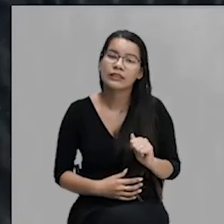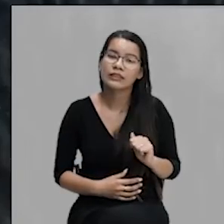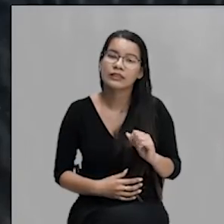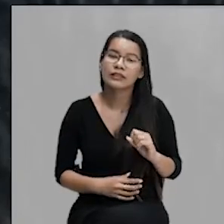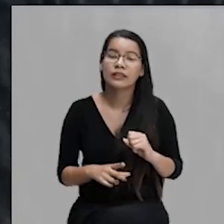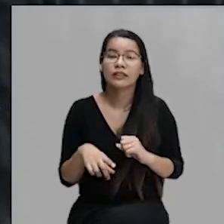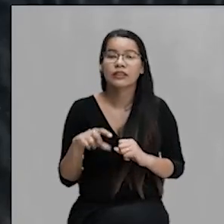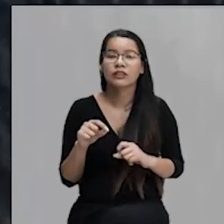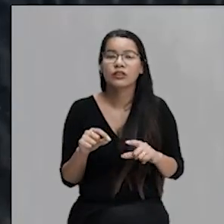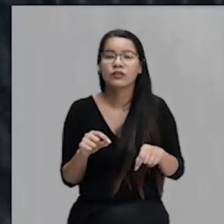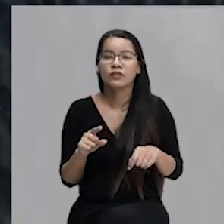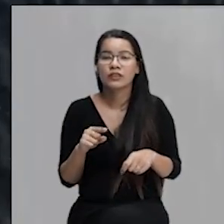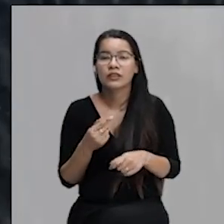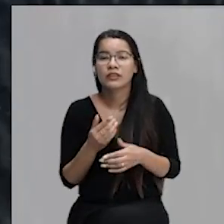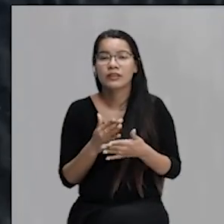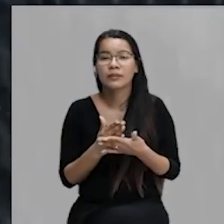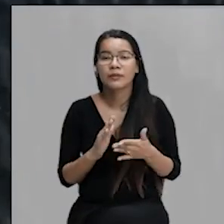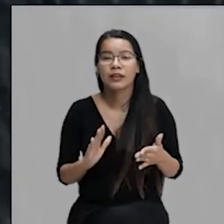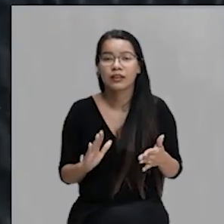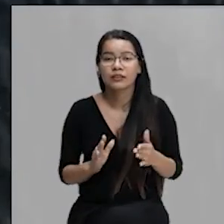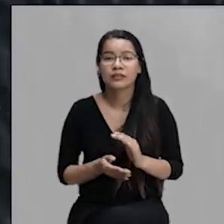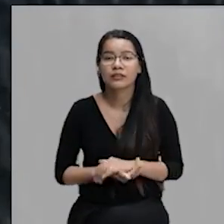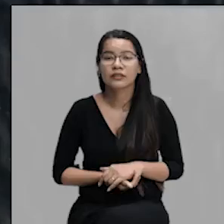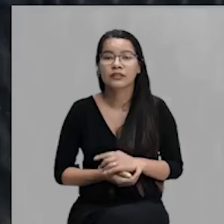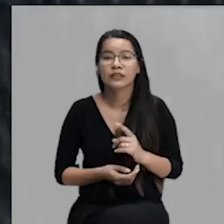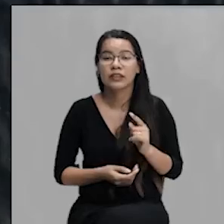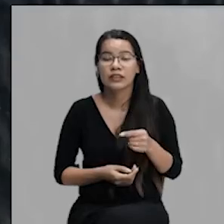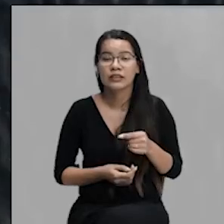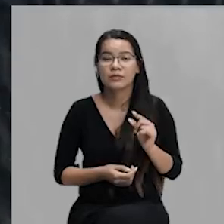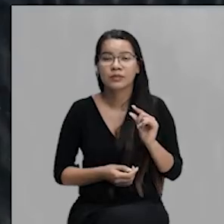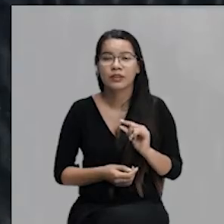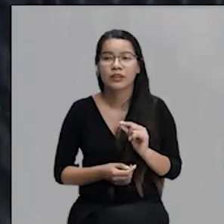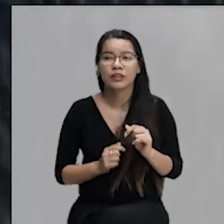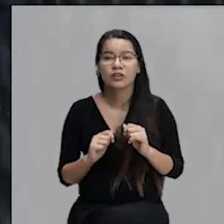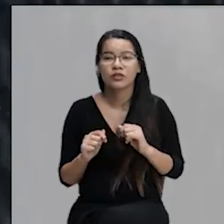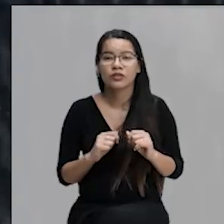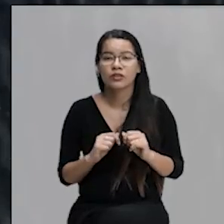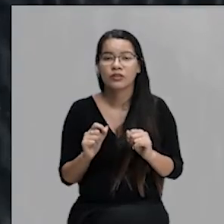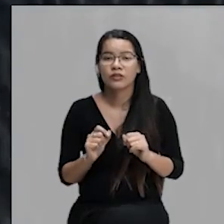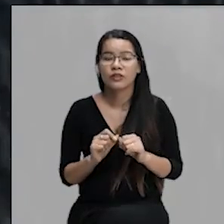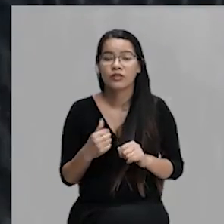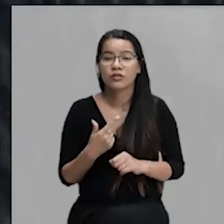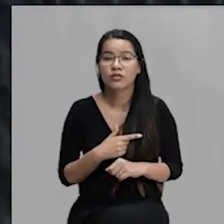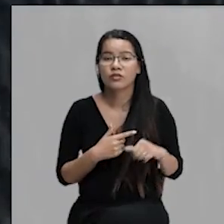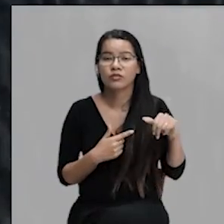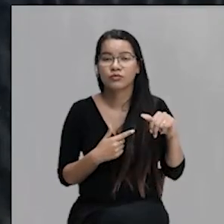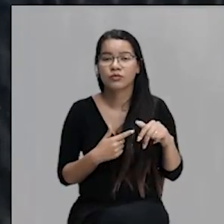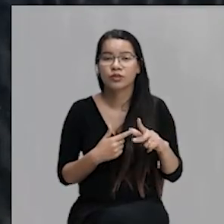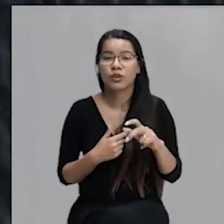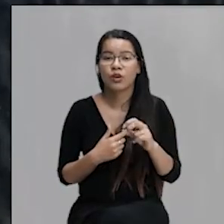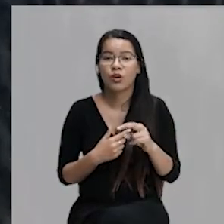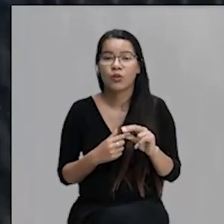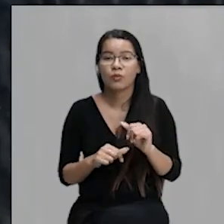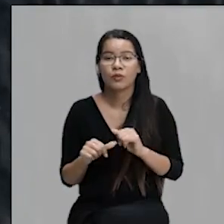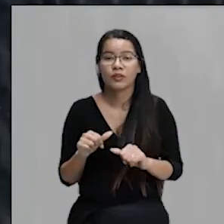plástico, o que é papel, o que é material orgânico, não orgânico. São essas pequenas atitudes que vai fazer a gente caminhar, que vai fazer a gente